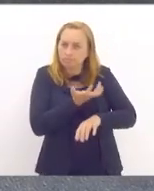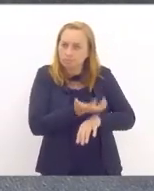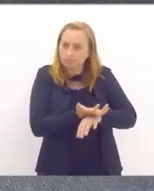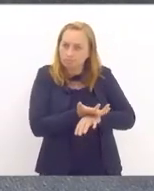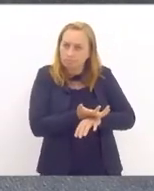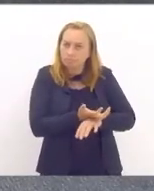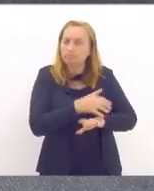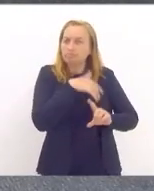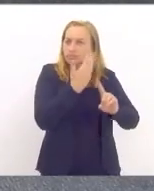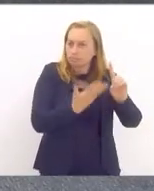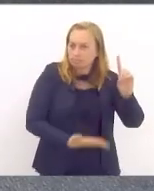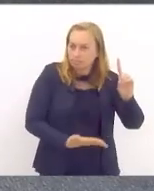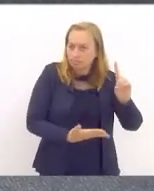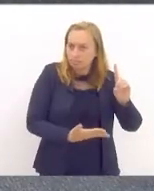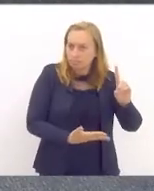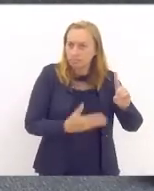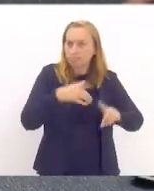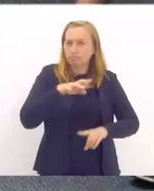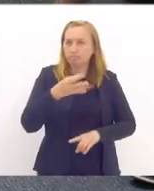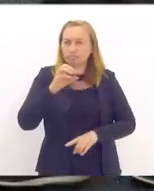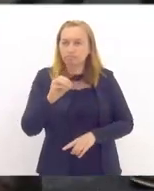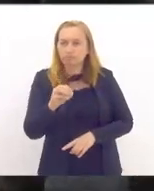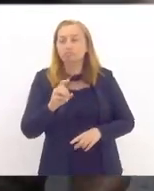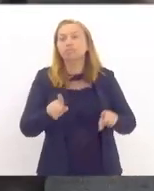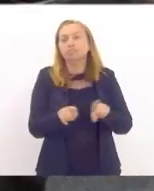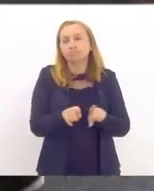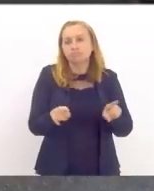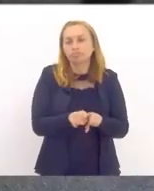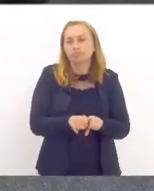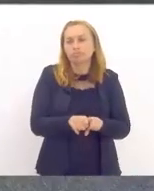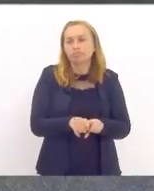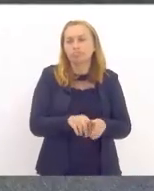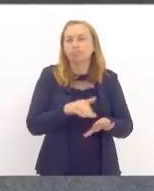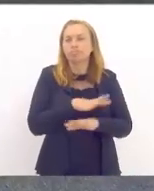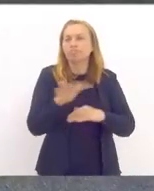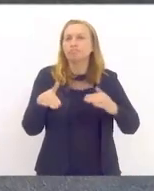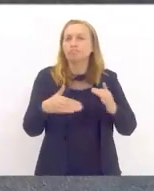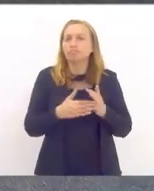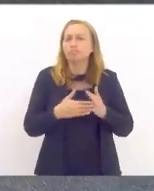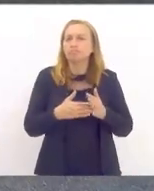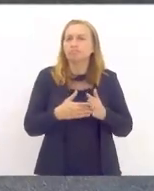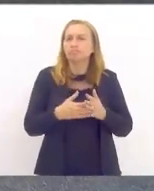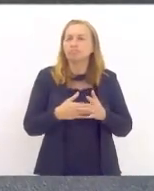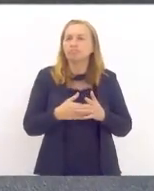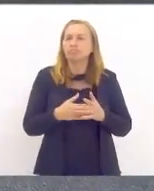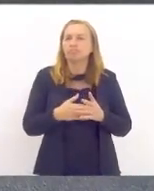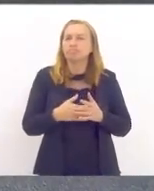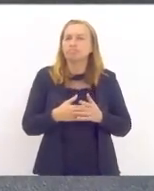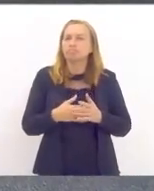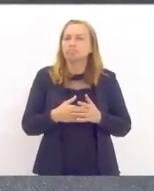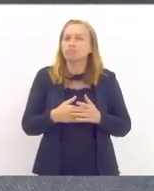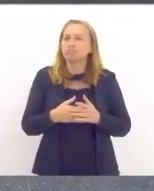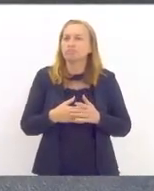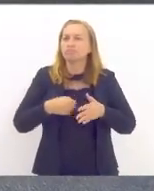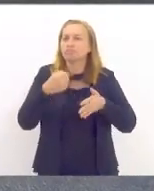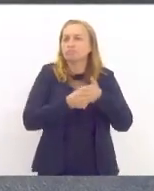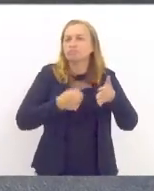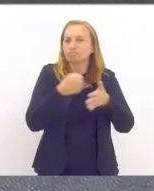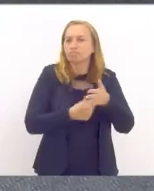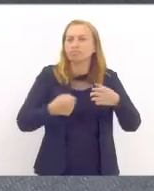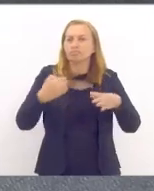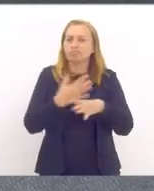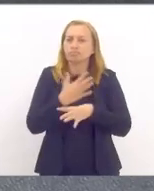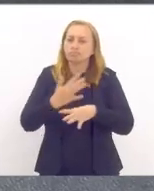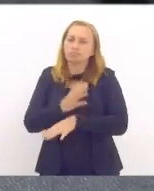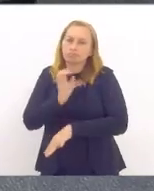praça que homenageia o Mário Largo mas também toda o simbolismo que tem pra luta no estado do Rio de Janeiro